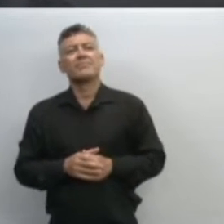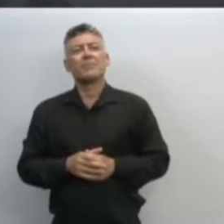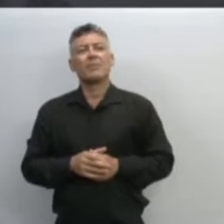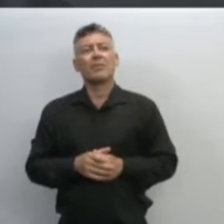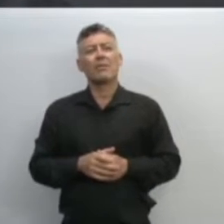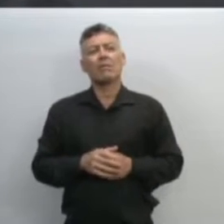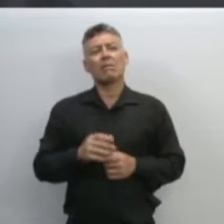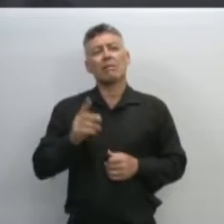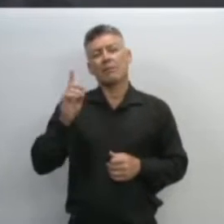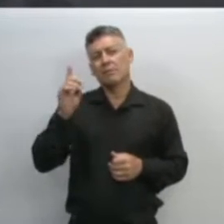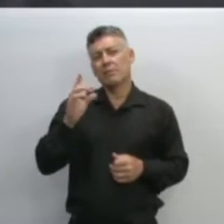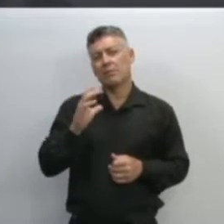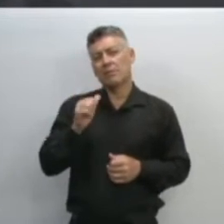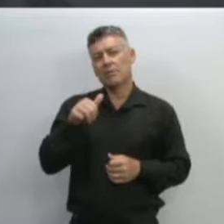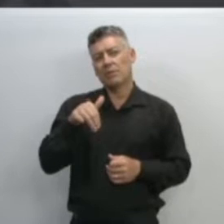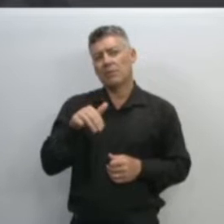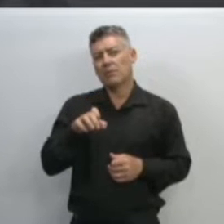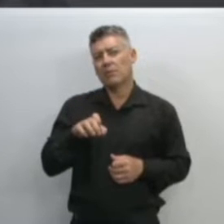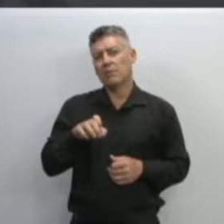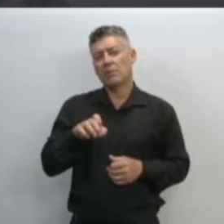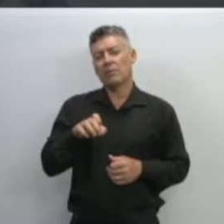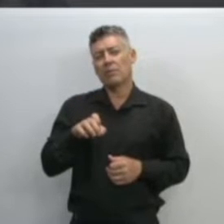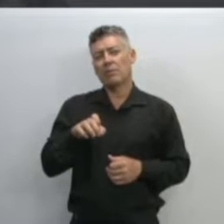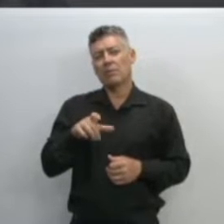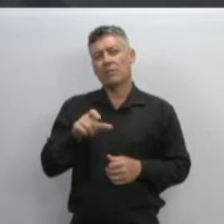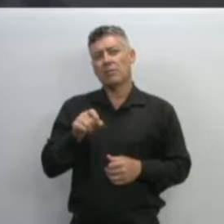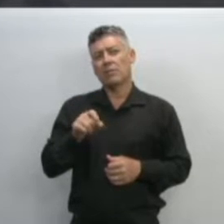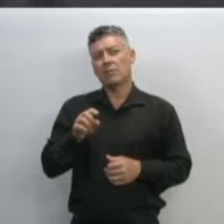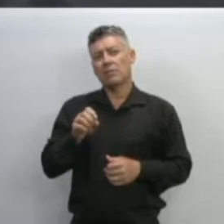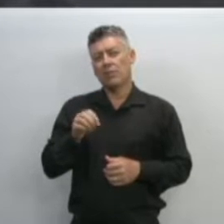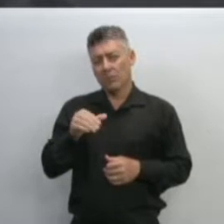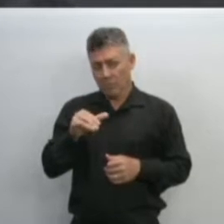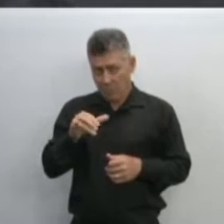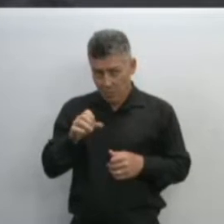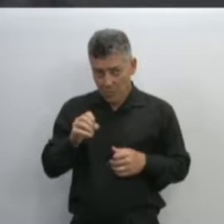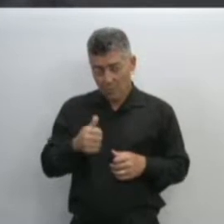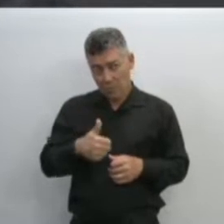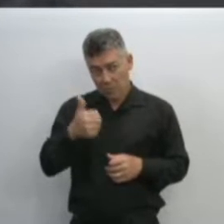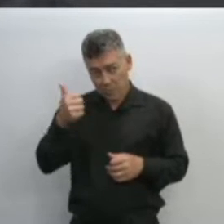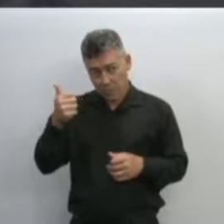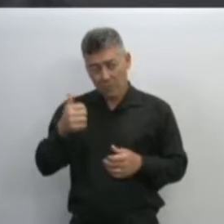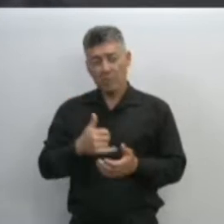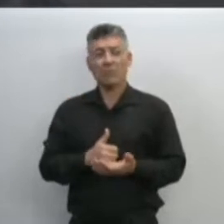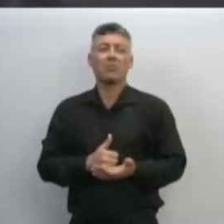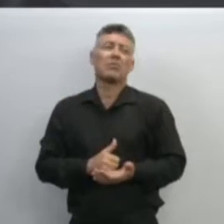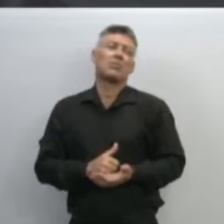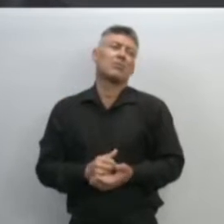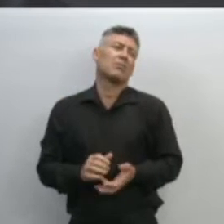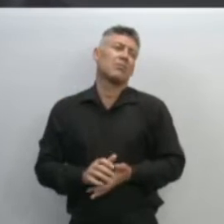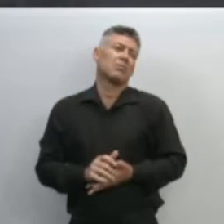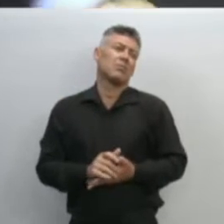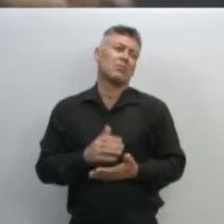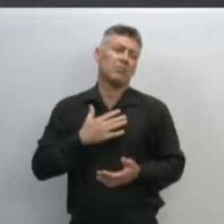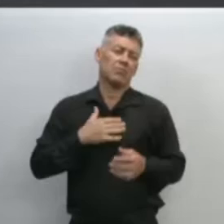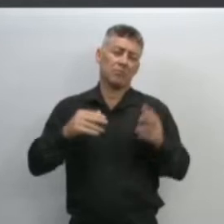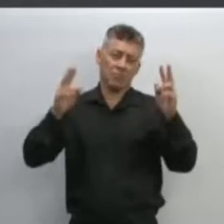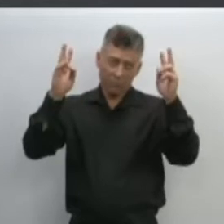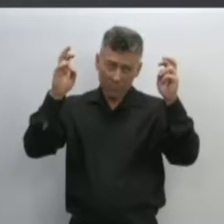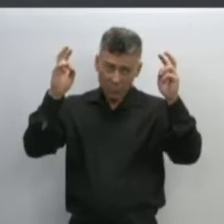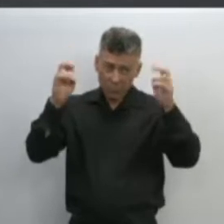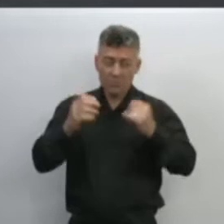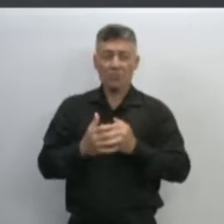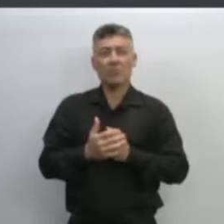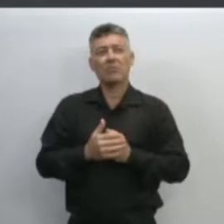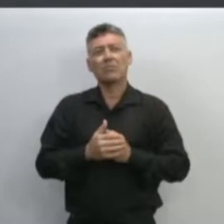O Camelódromo fizemos também, na época, melhorias indiscutivelmente. Porém, quero também destacar que